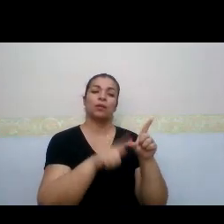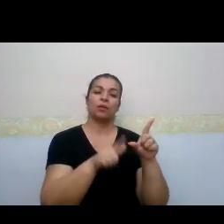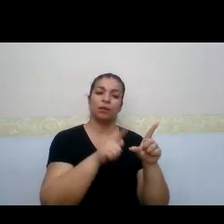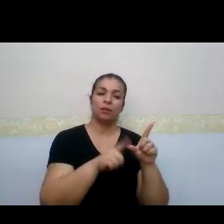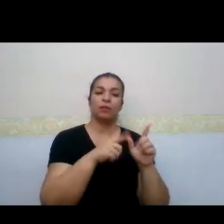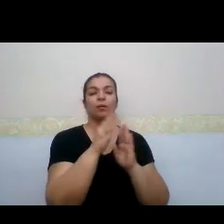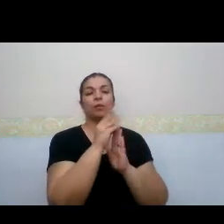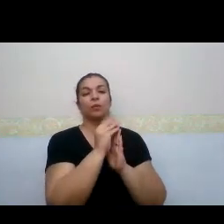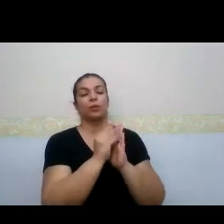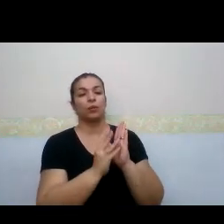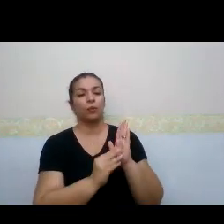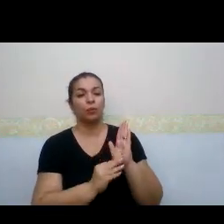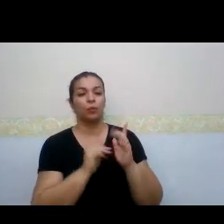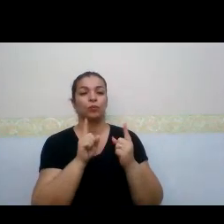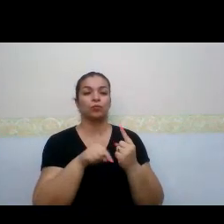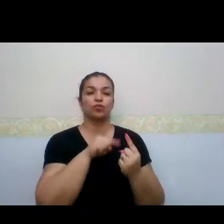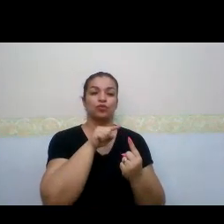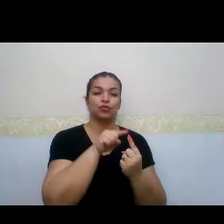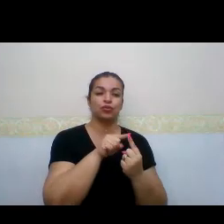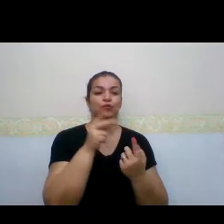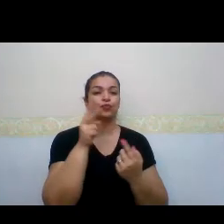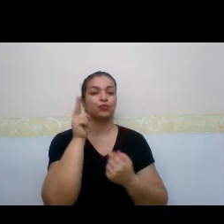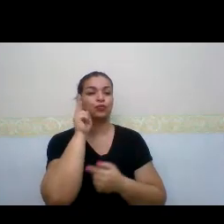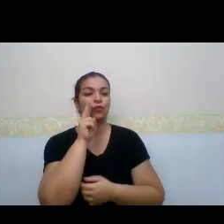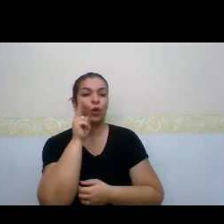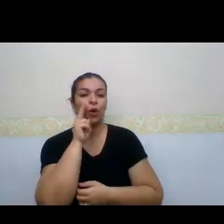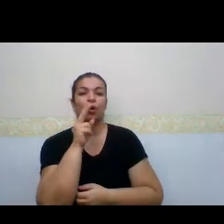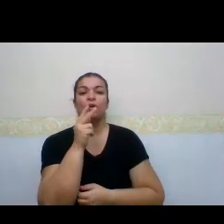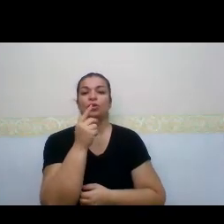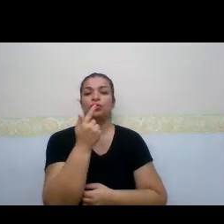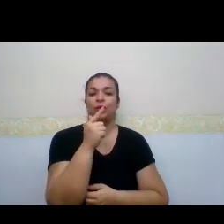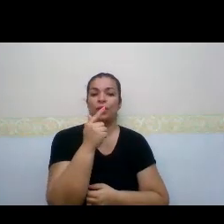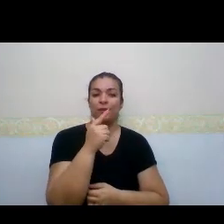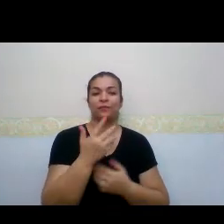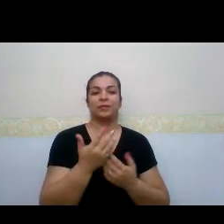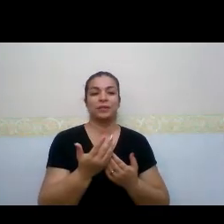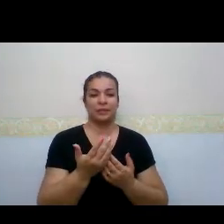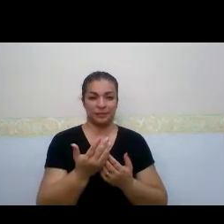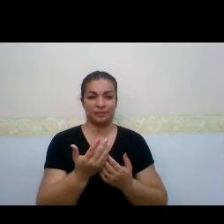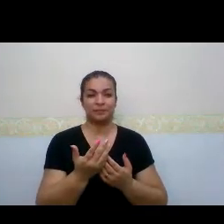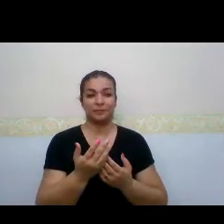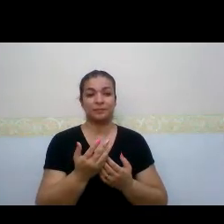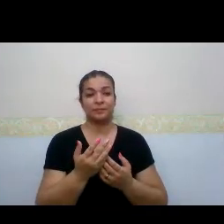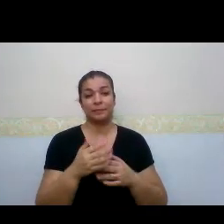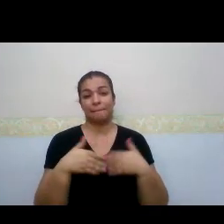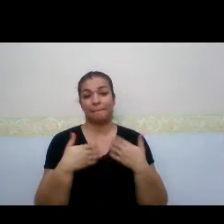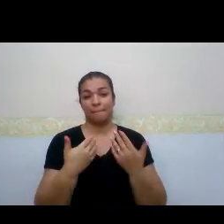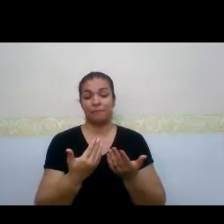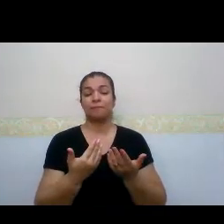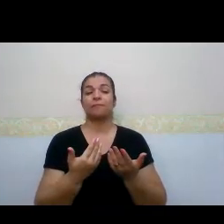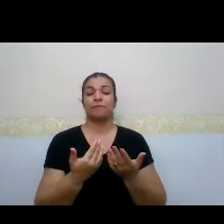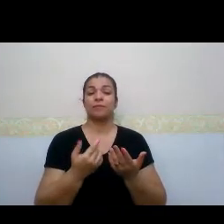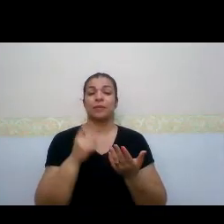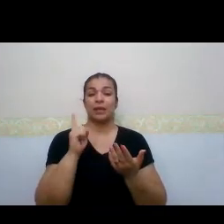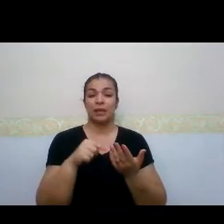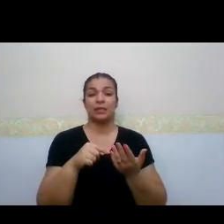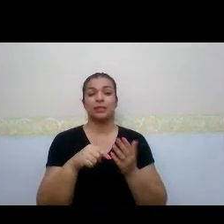objetivo, história, geografia. Então, esses componentes curriculares ela estava